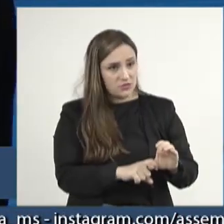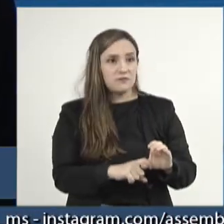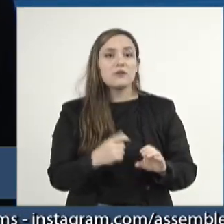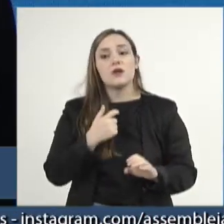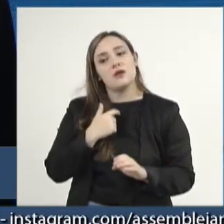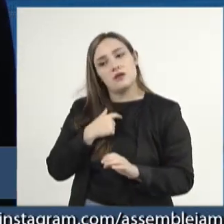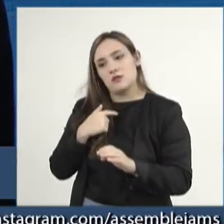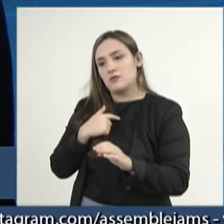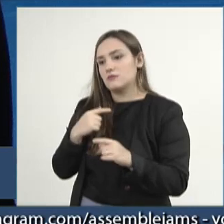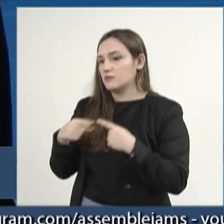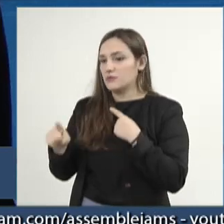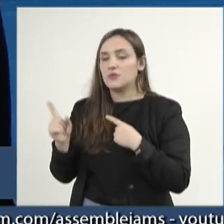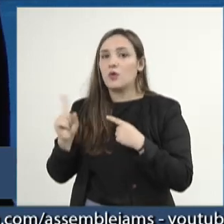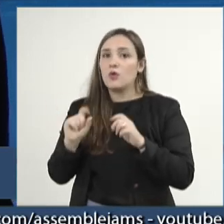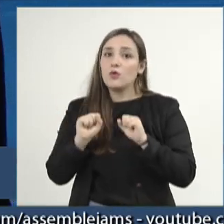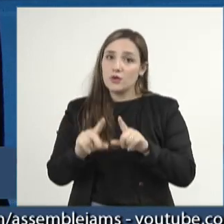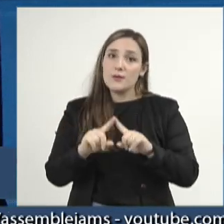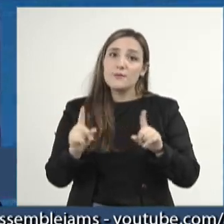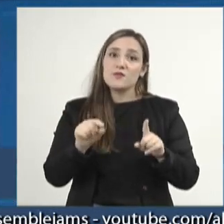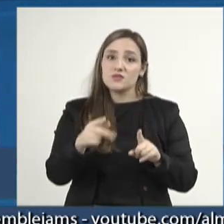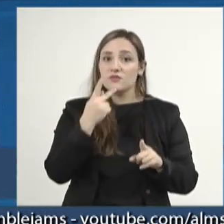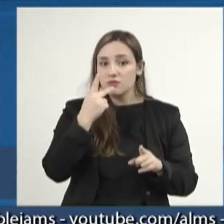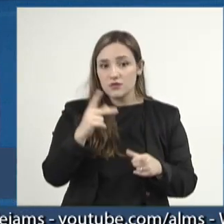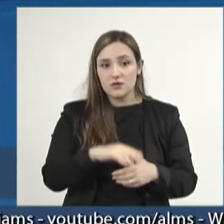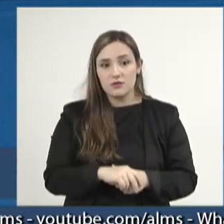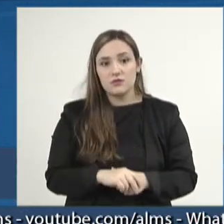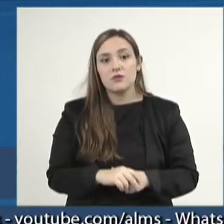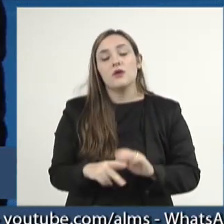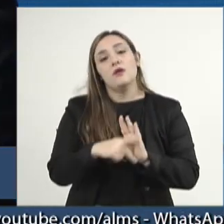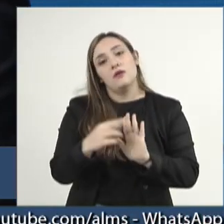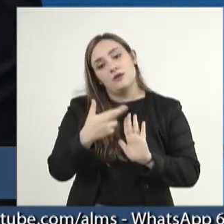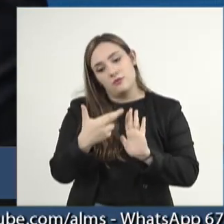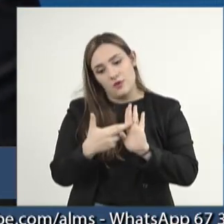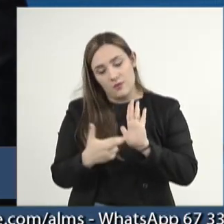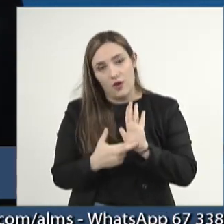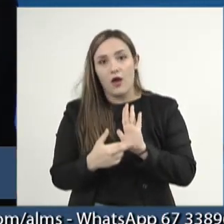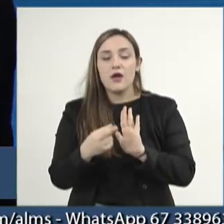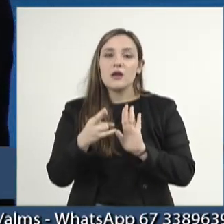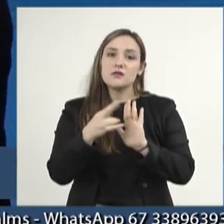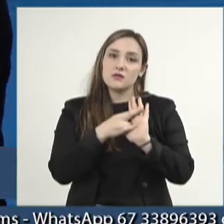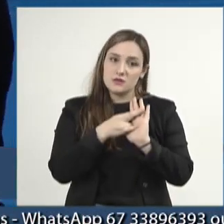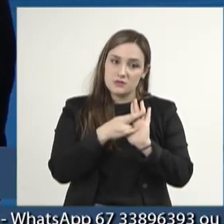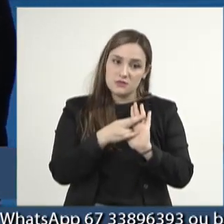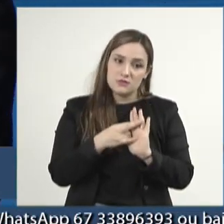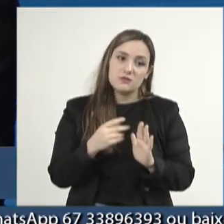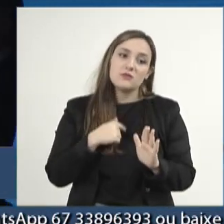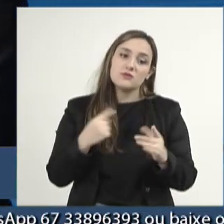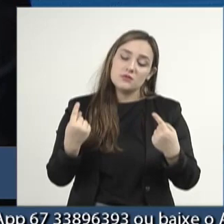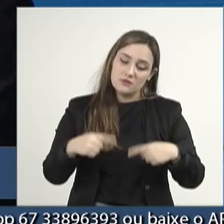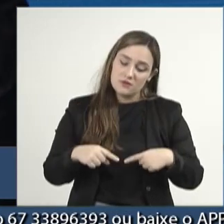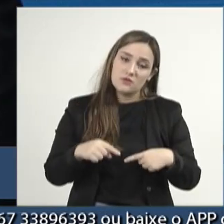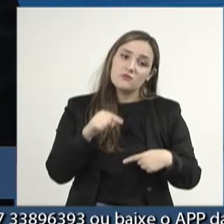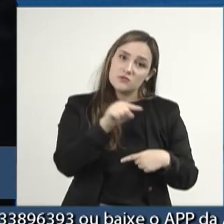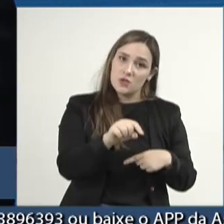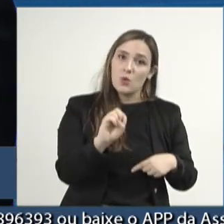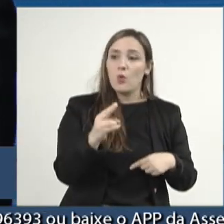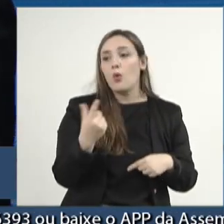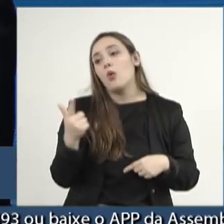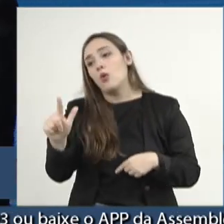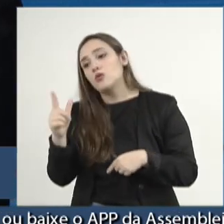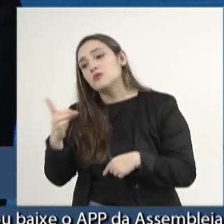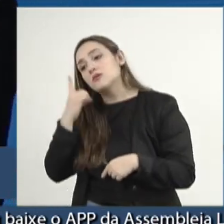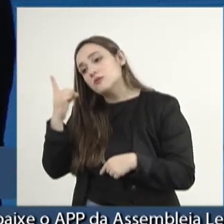que são sensíveis a este parlamentar, questão regimental. Eu desafio Vossa Excelência ou qualquer outro